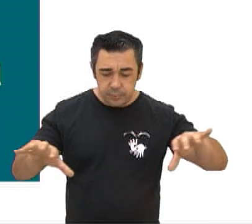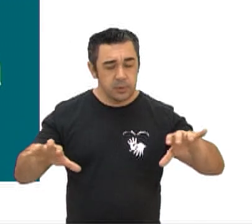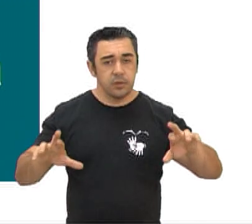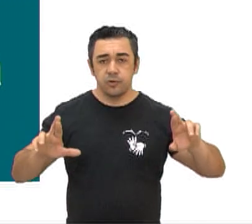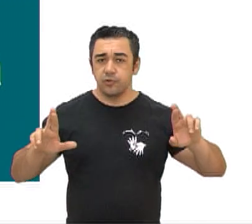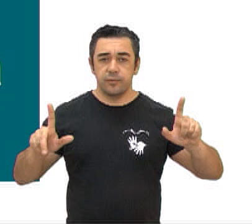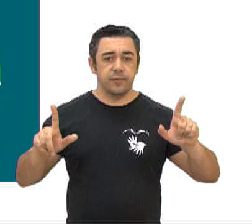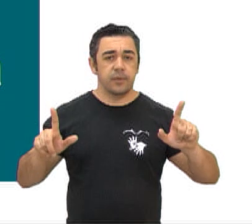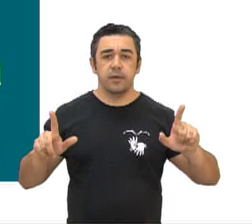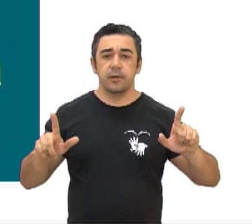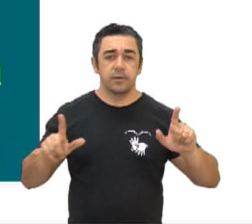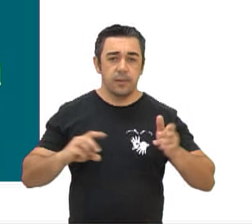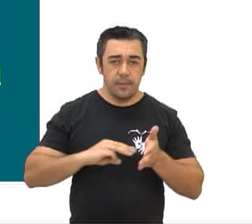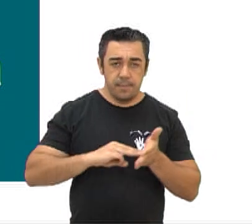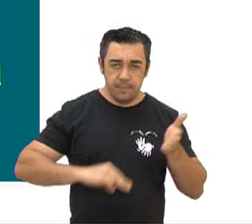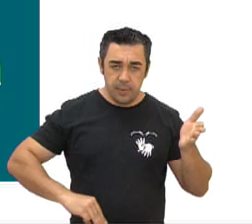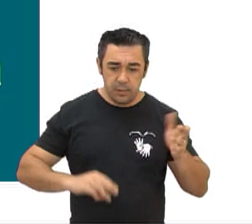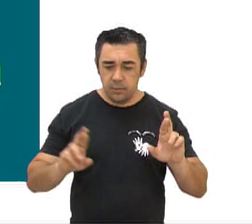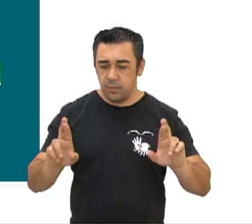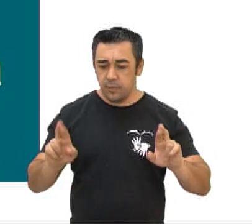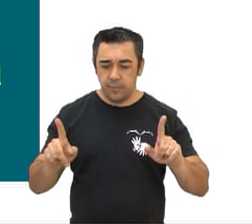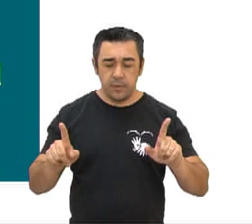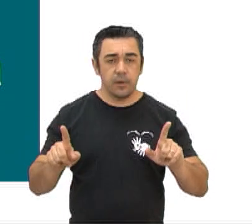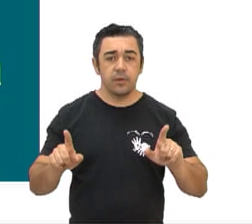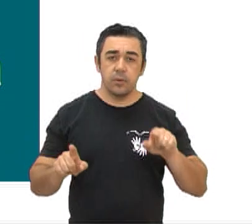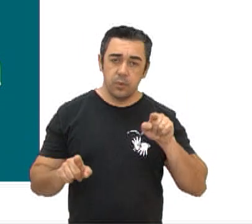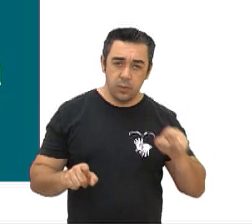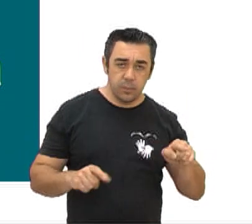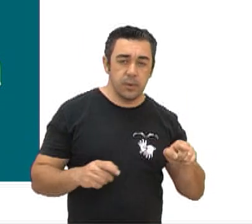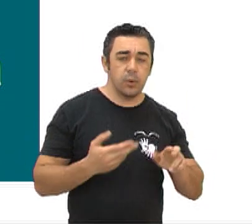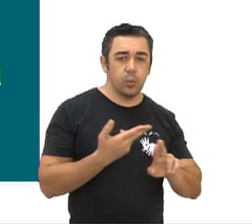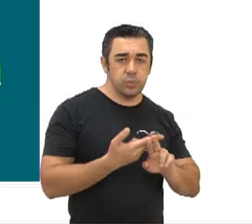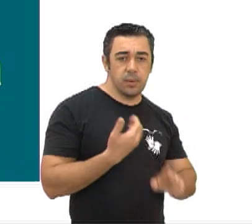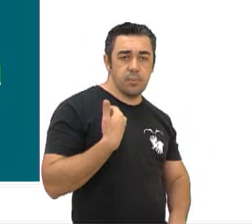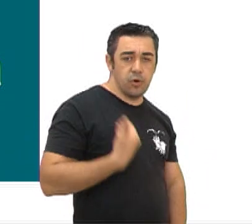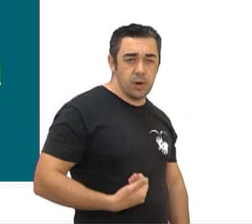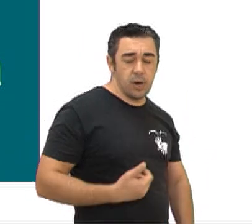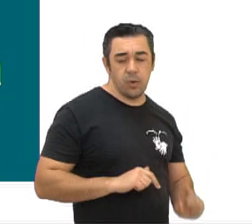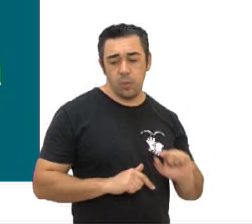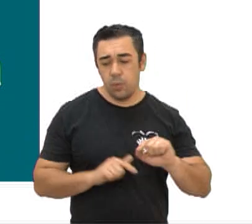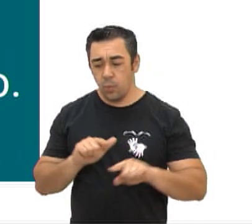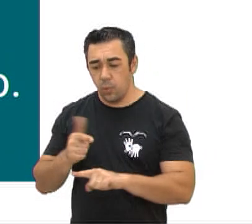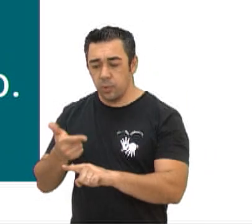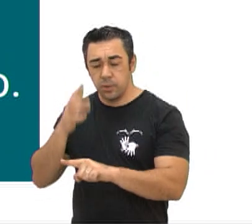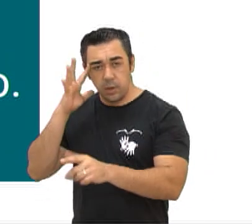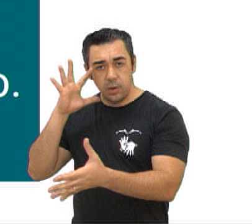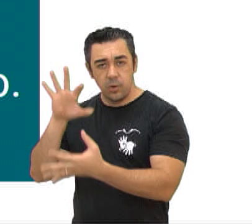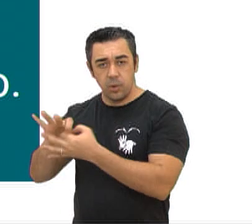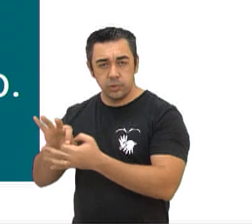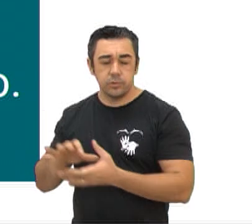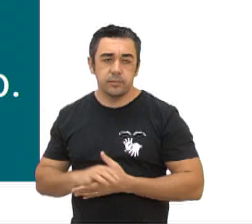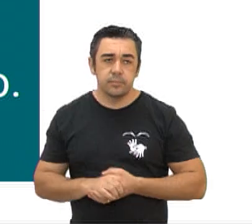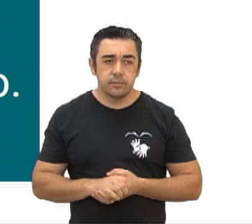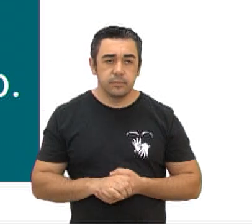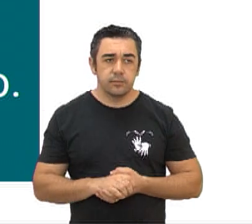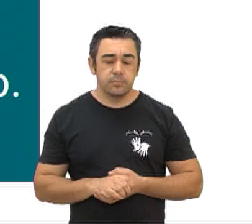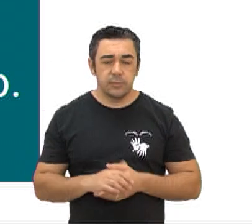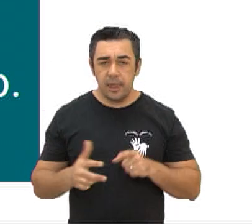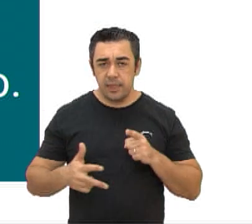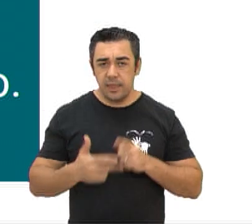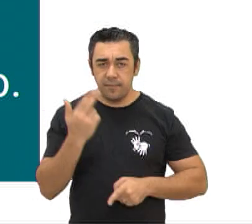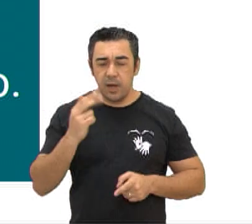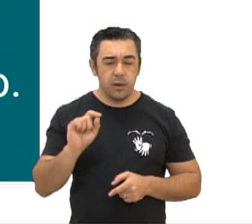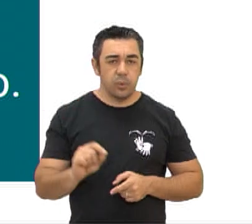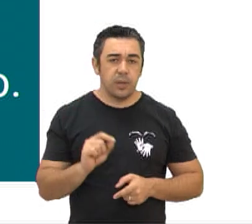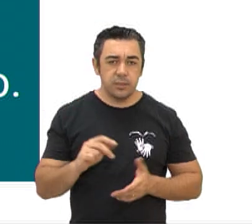diferentes. Os métodos são diferentes. Uma usa da moral e outra da lógica. E a navalha